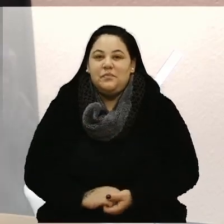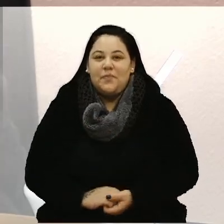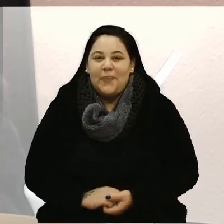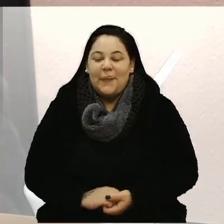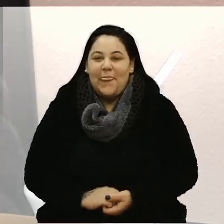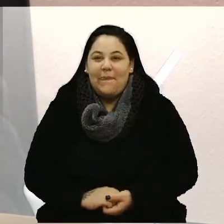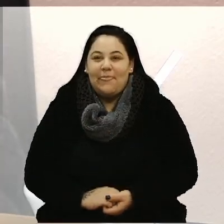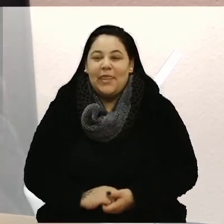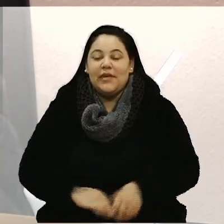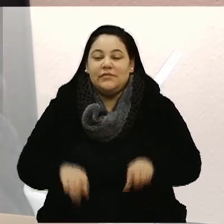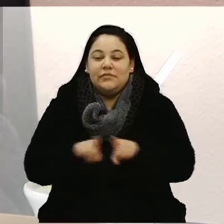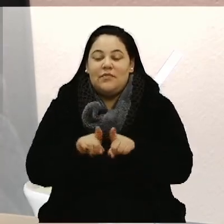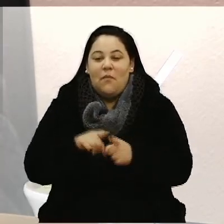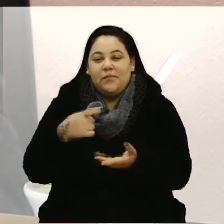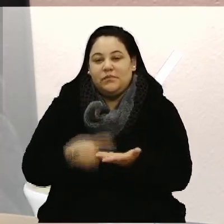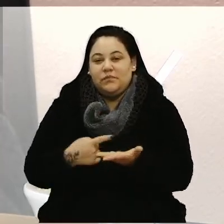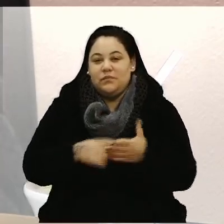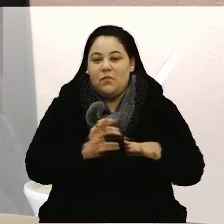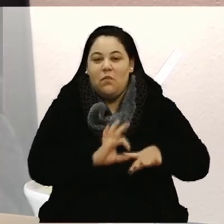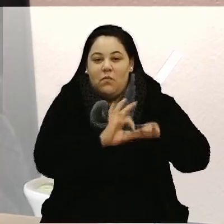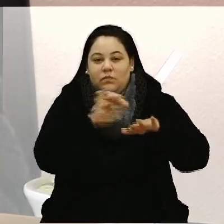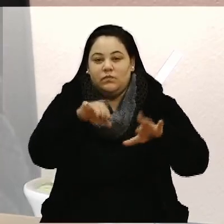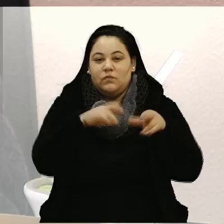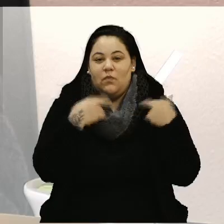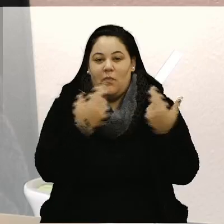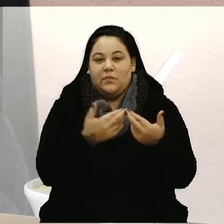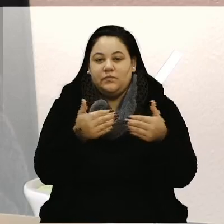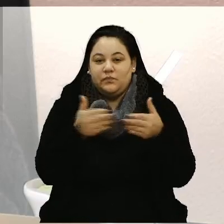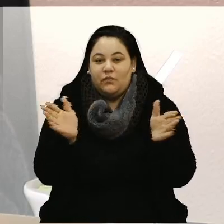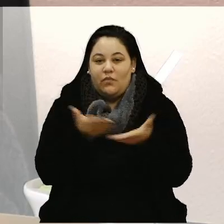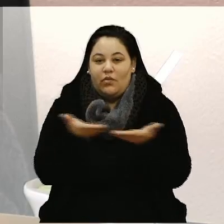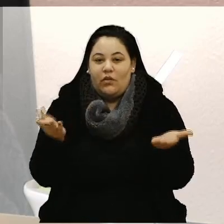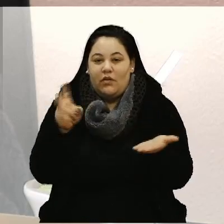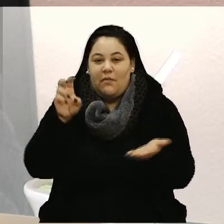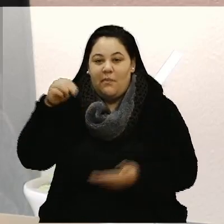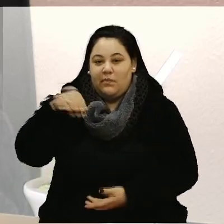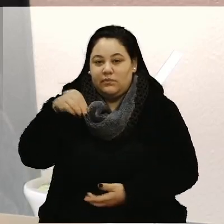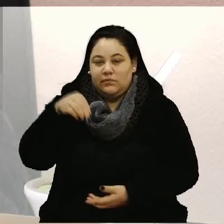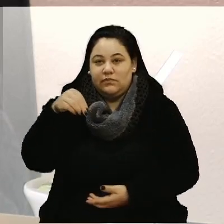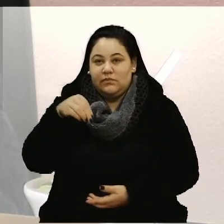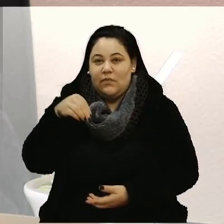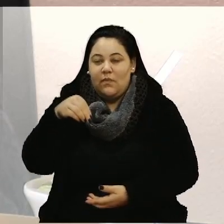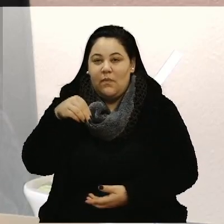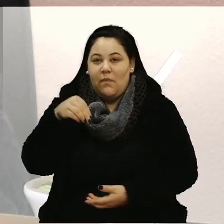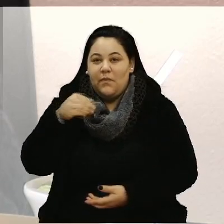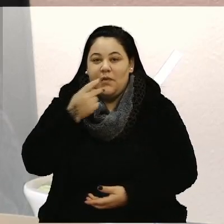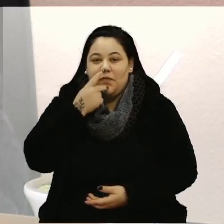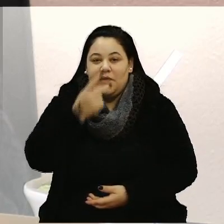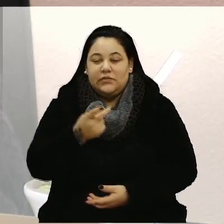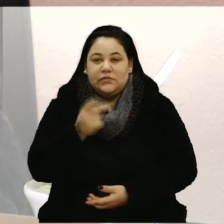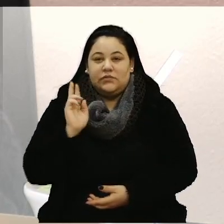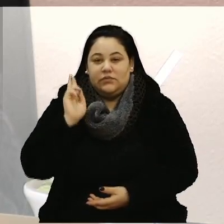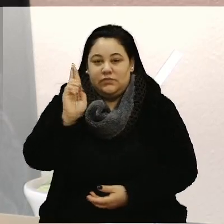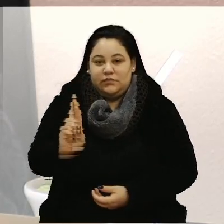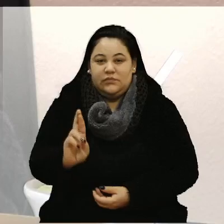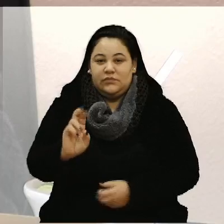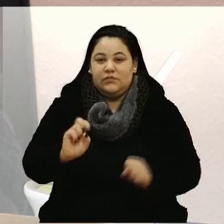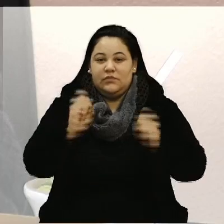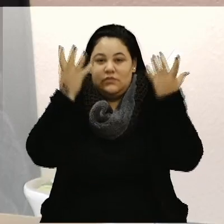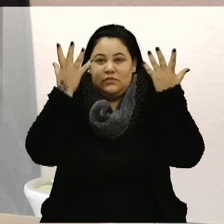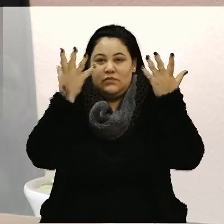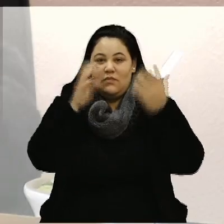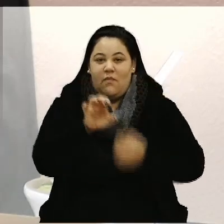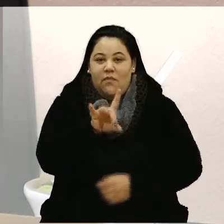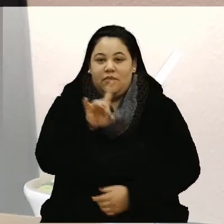Também com a anuência dos líderes, esta sessão ordinária abre espaço de 5 minutos para a manifestação de representante do evento